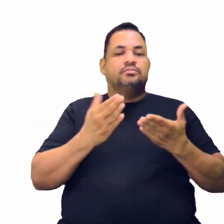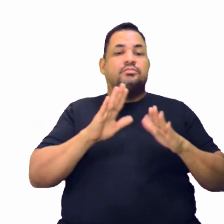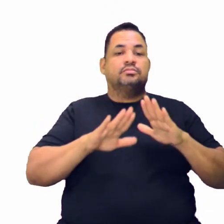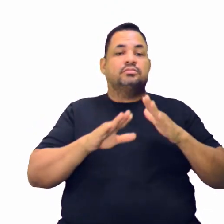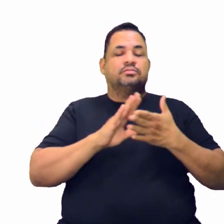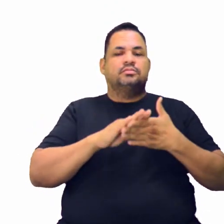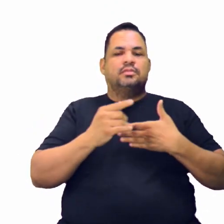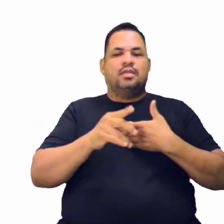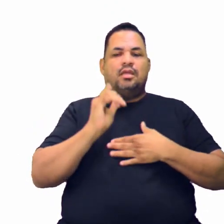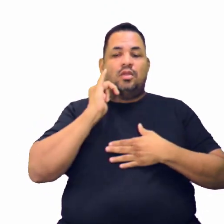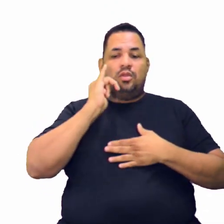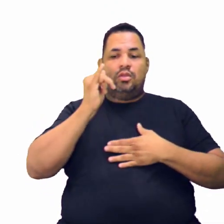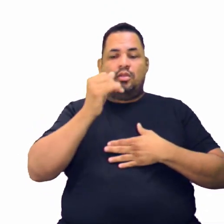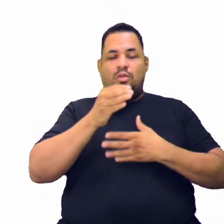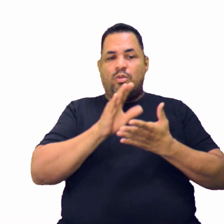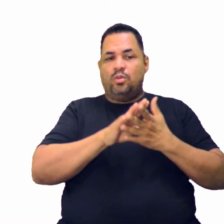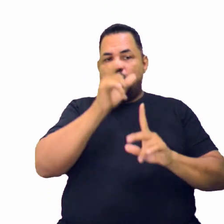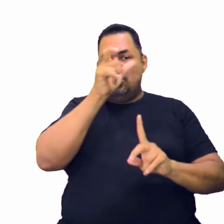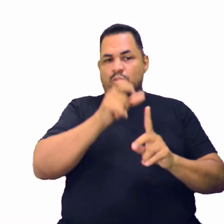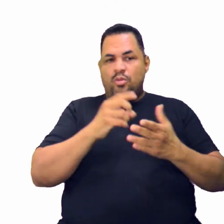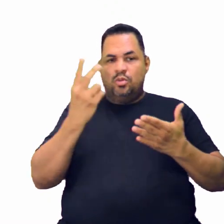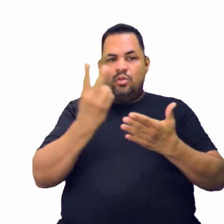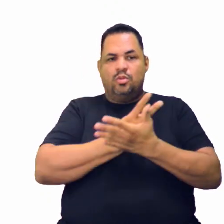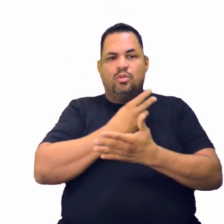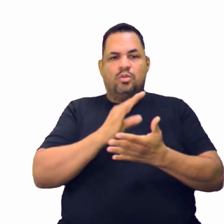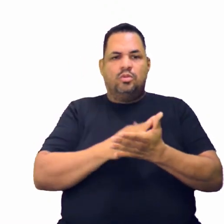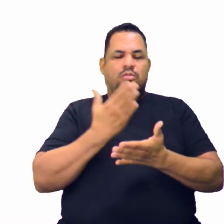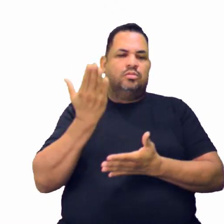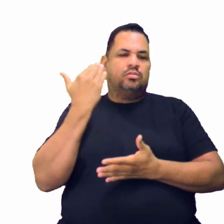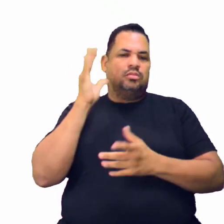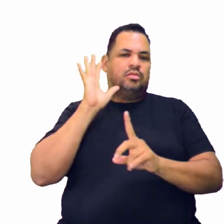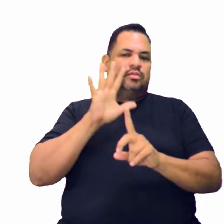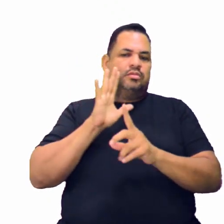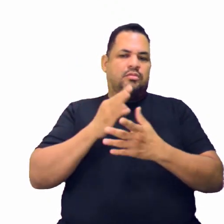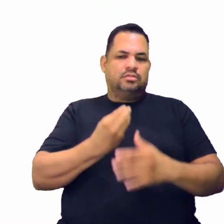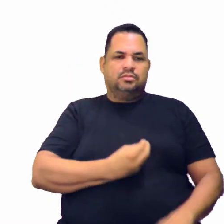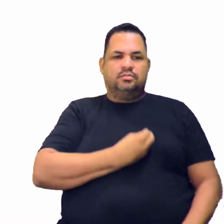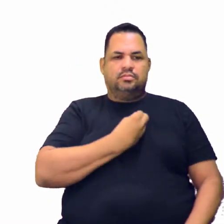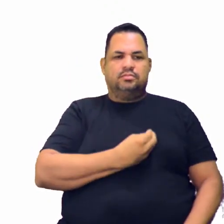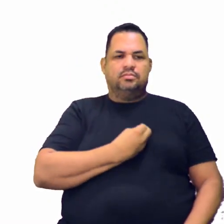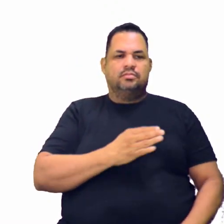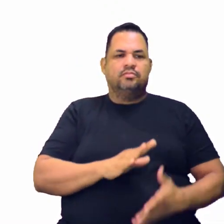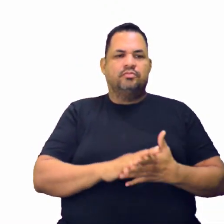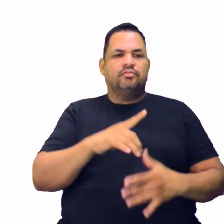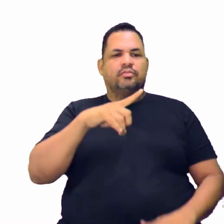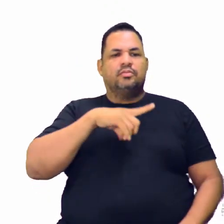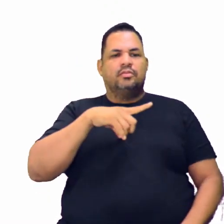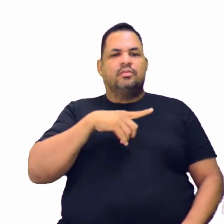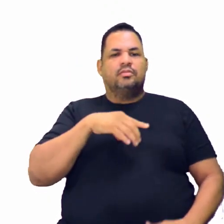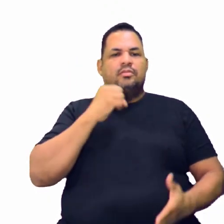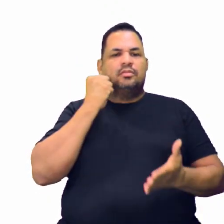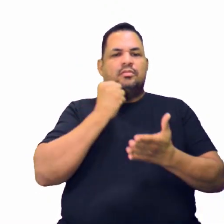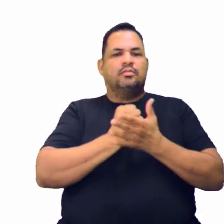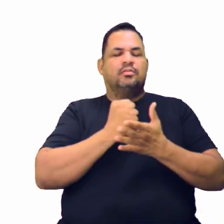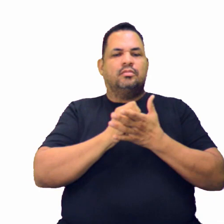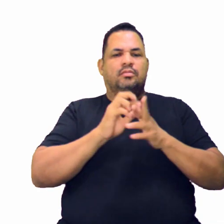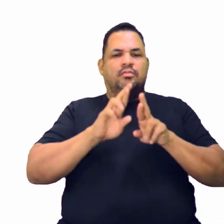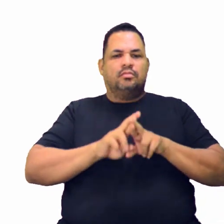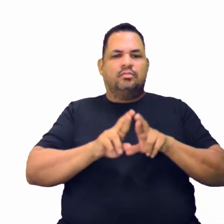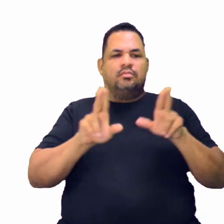com o narrador, os erros do passado não afetam o presente. B, a existência é marcada